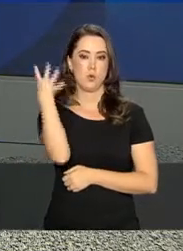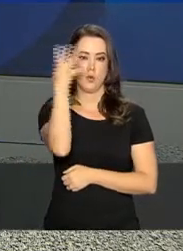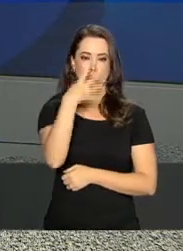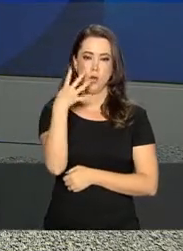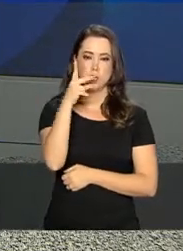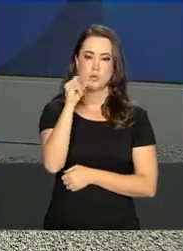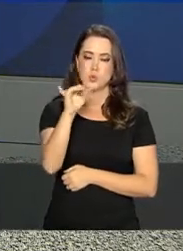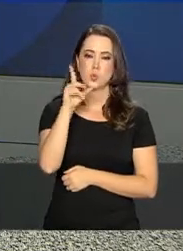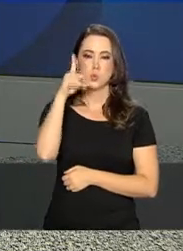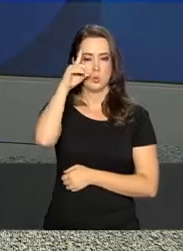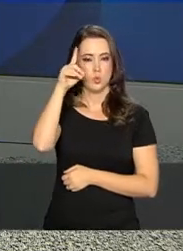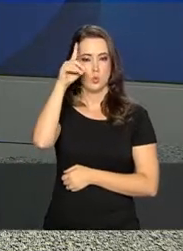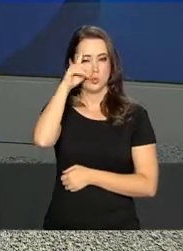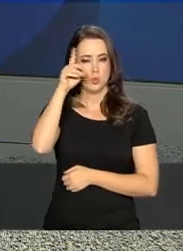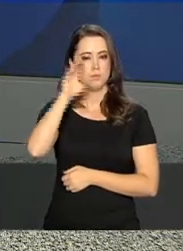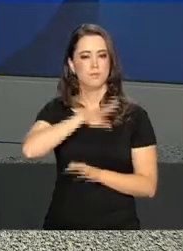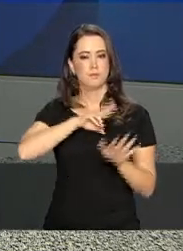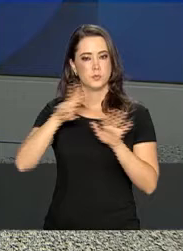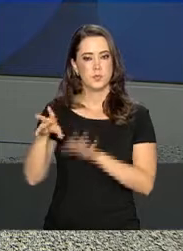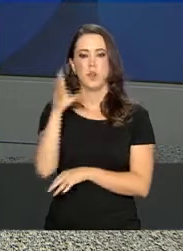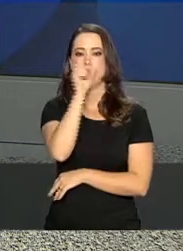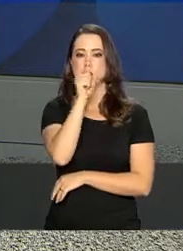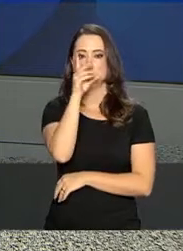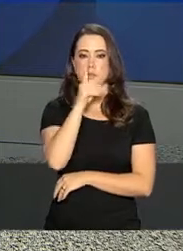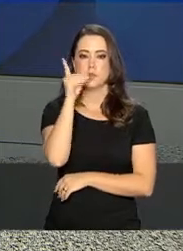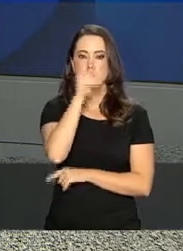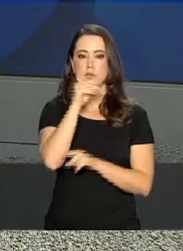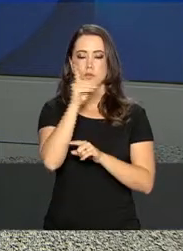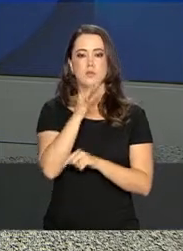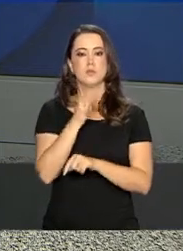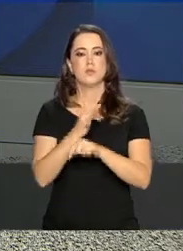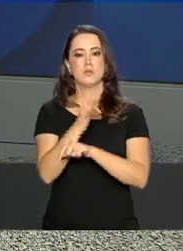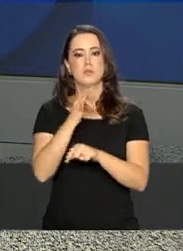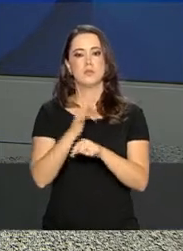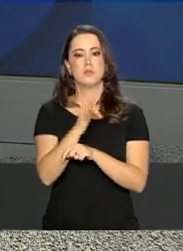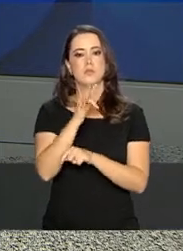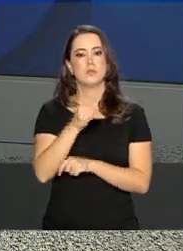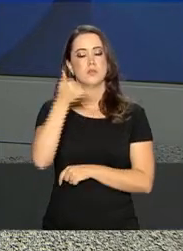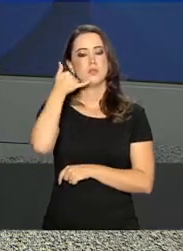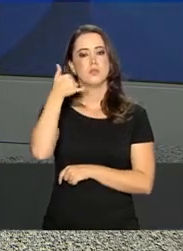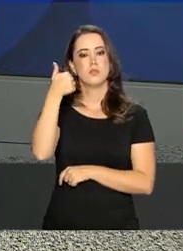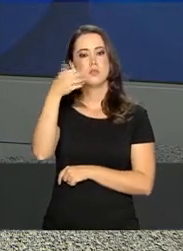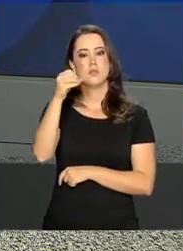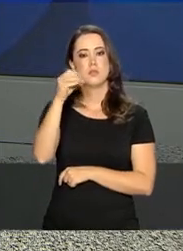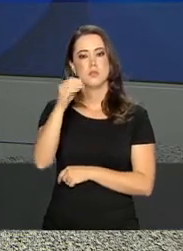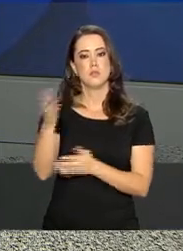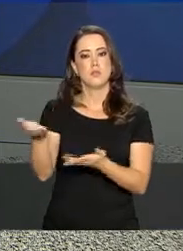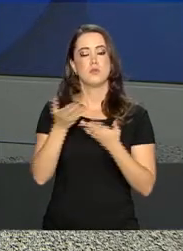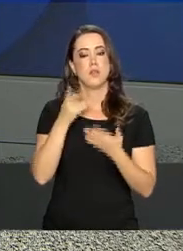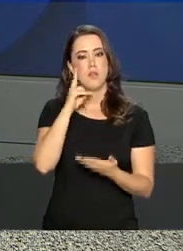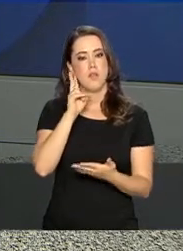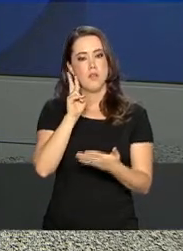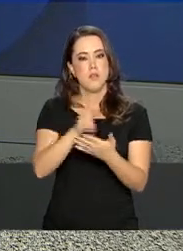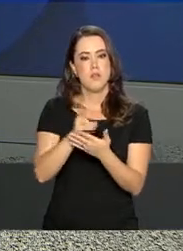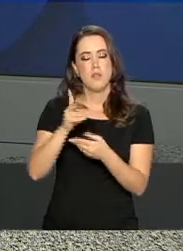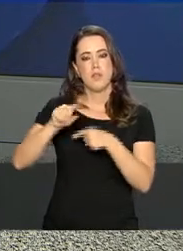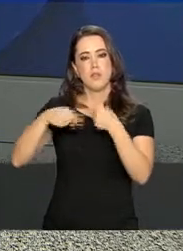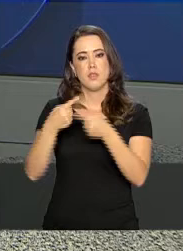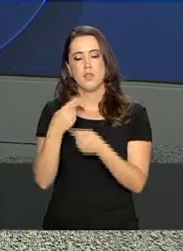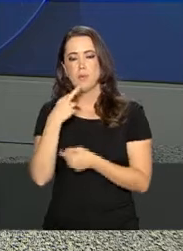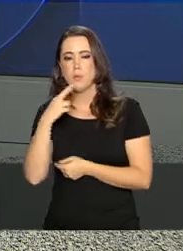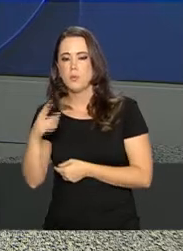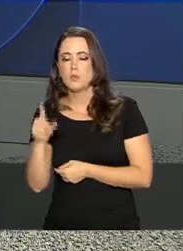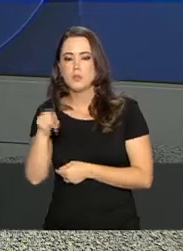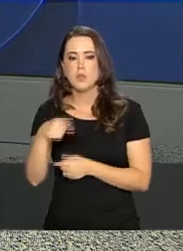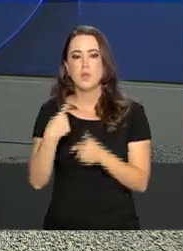horas por dia, todos os dias da semana, incluindo sábados, domingos e feriados. O Disque 100 recebe, analisa e encaminha